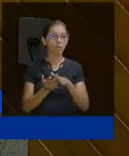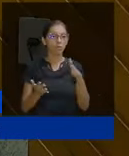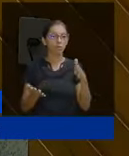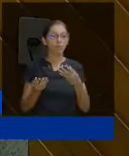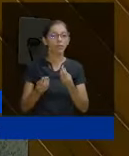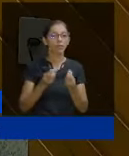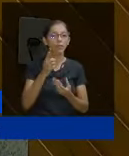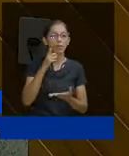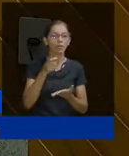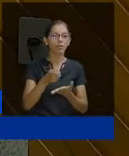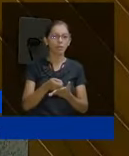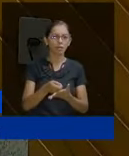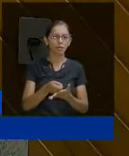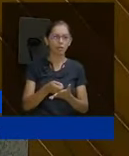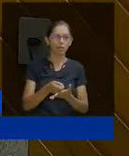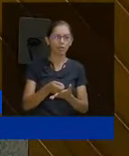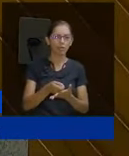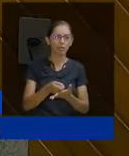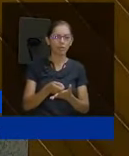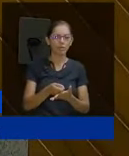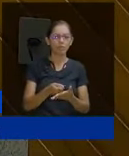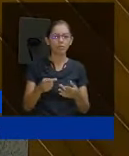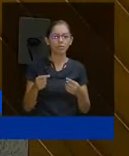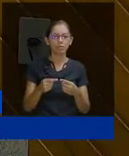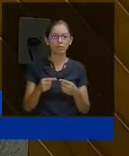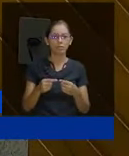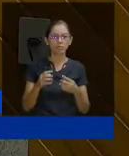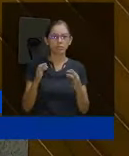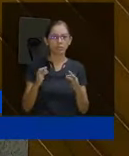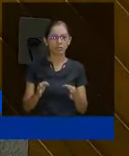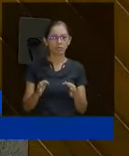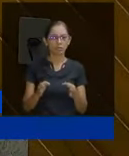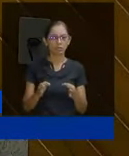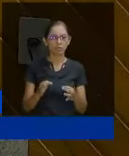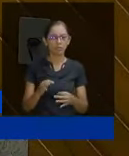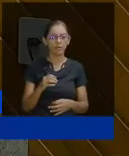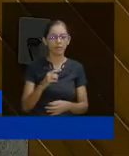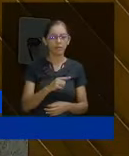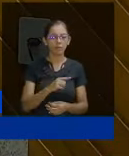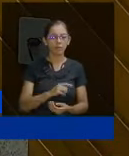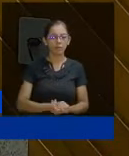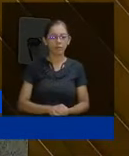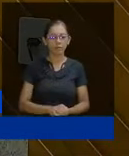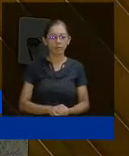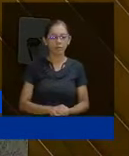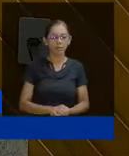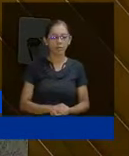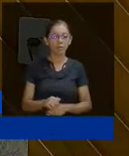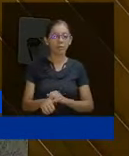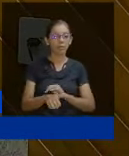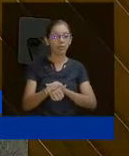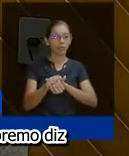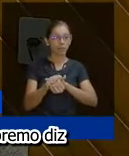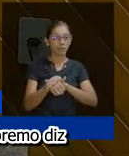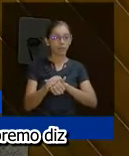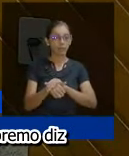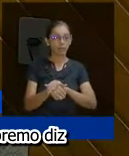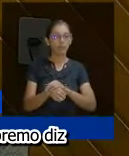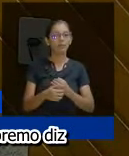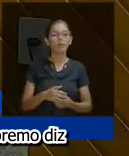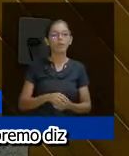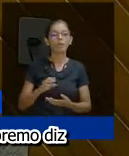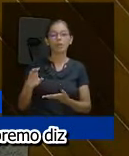decisão definitiva daquela Câmara Municipal de Tartarugalzinho a respeito do julgamento